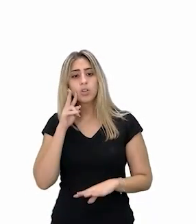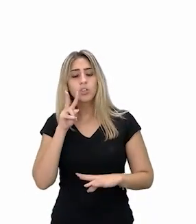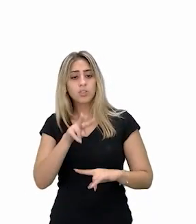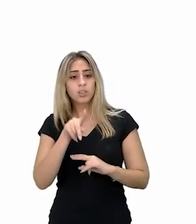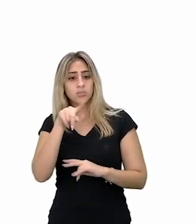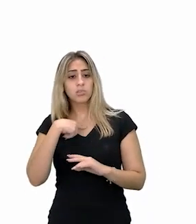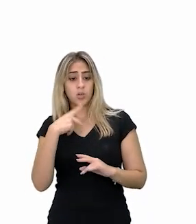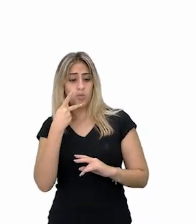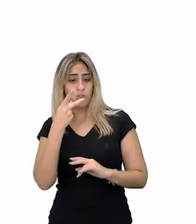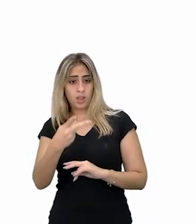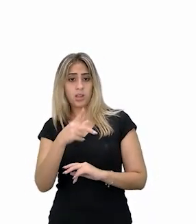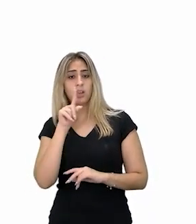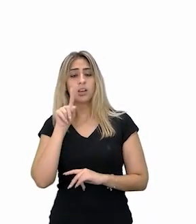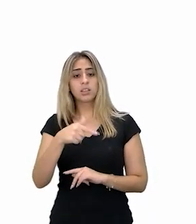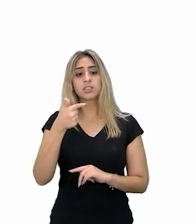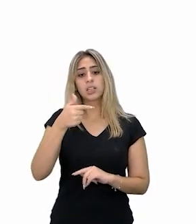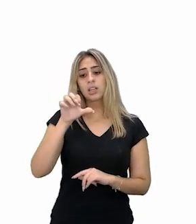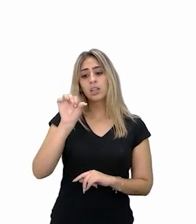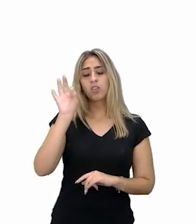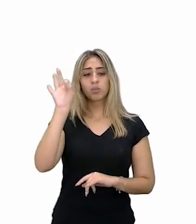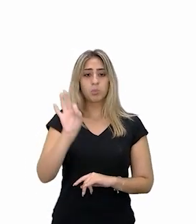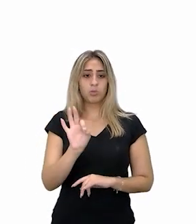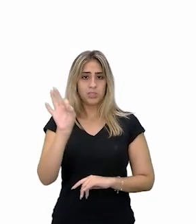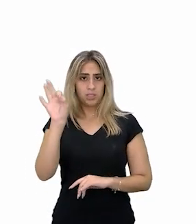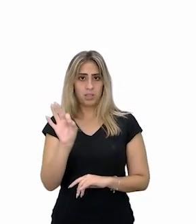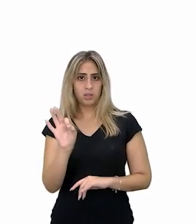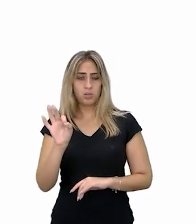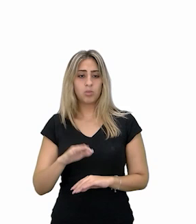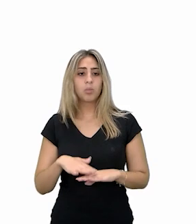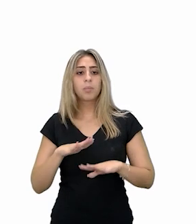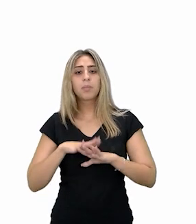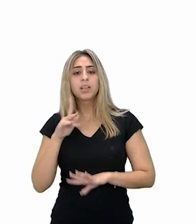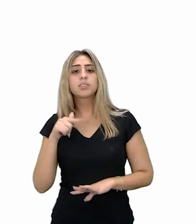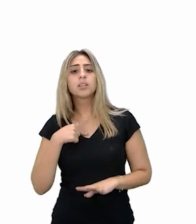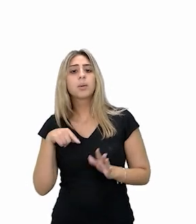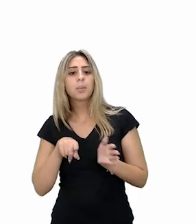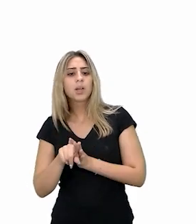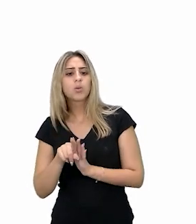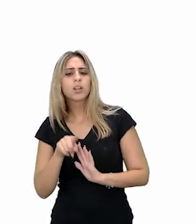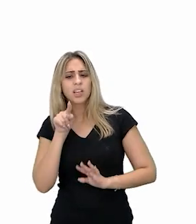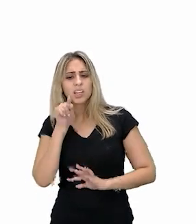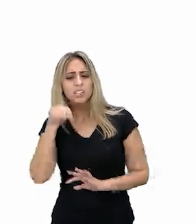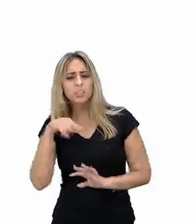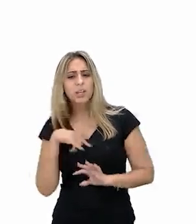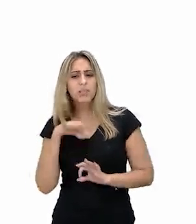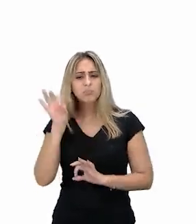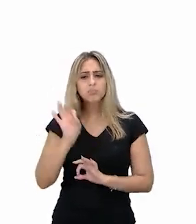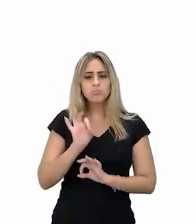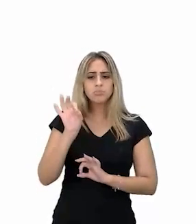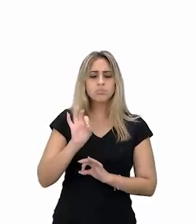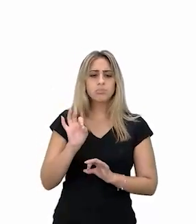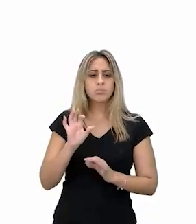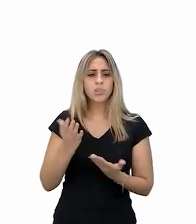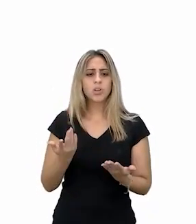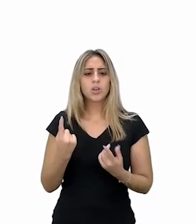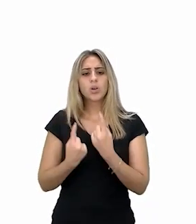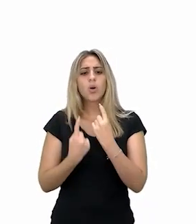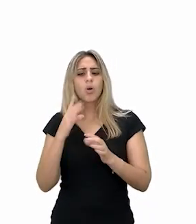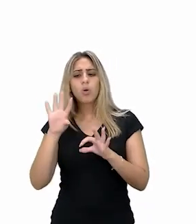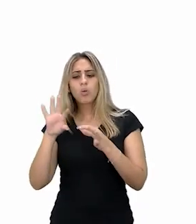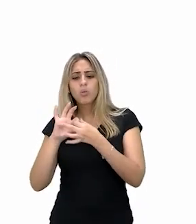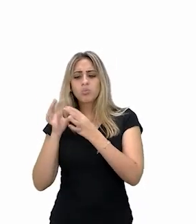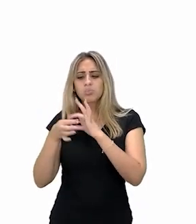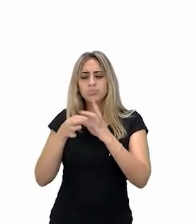essa que eu destaquei é 79%. Mas aí também me pergunta, mas qual foi o